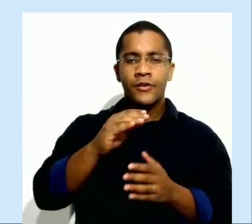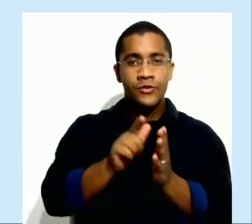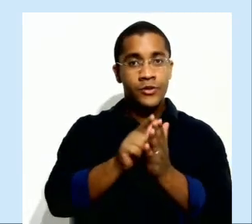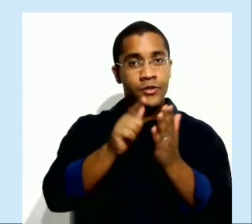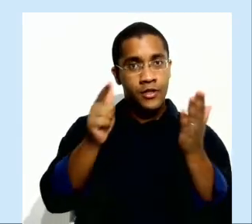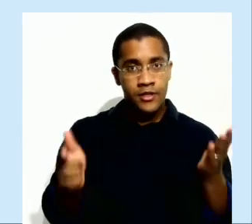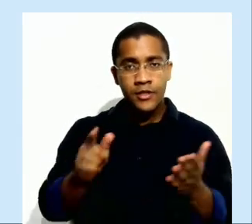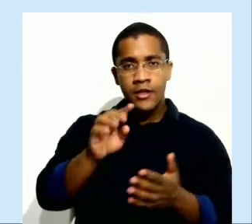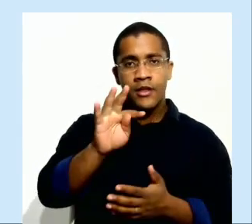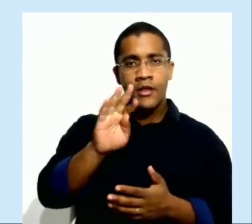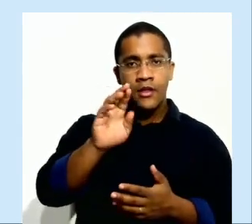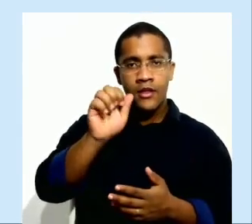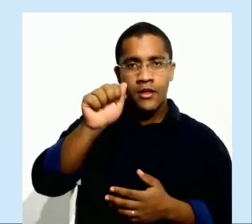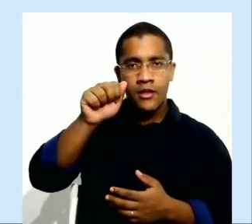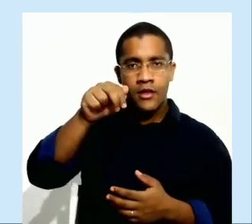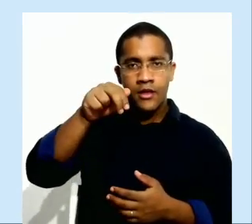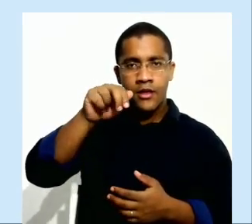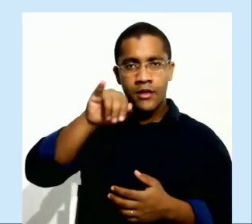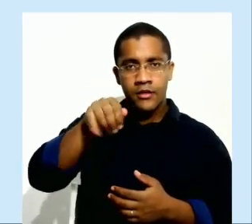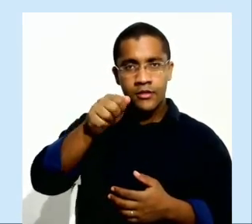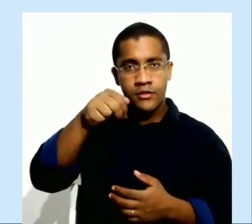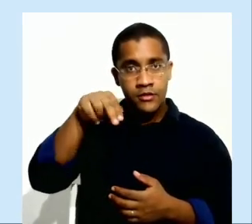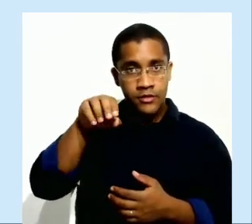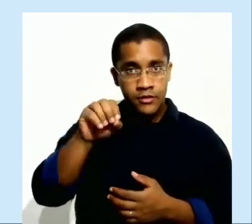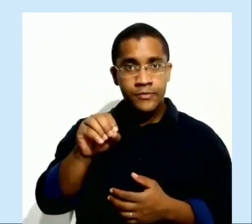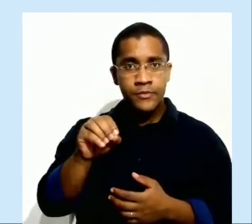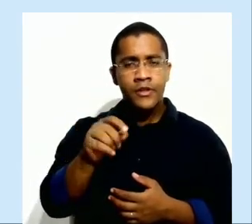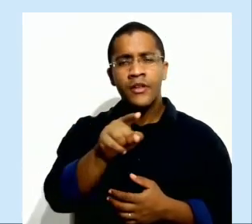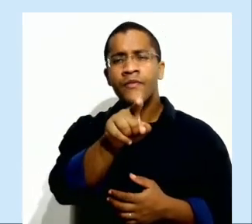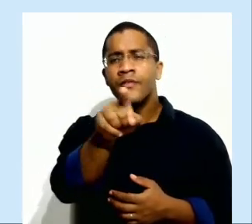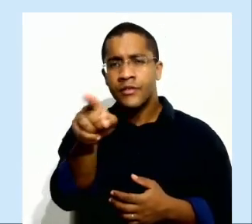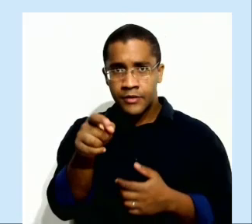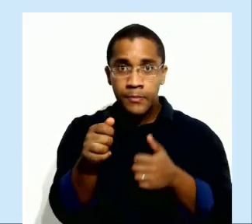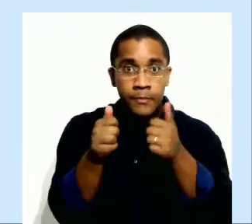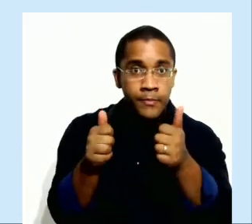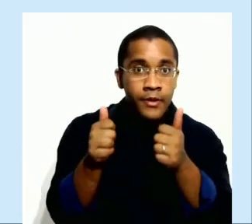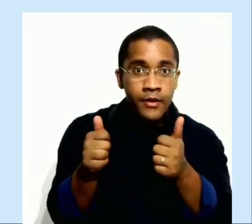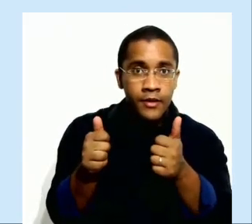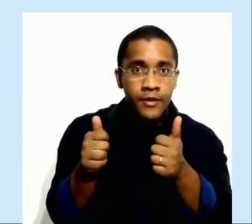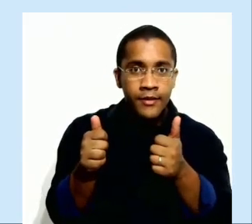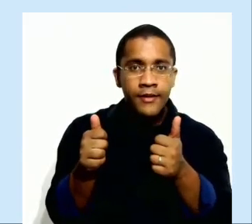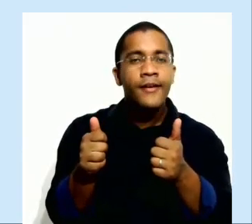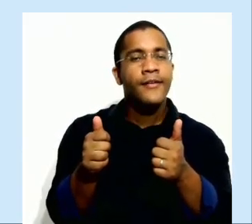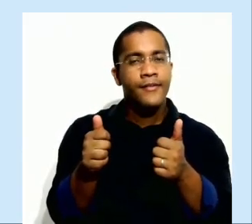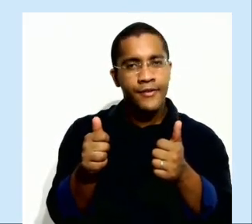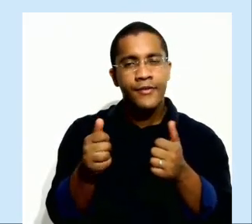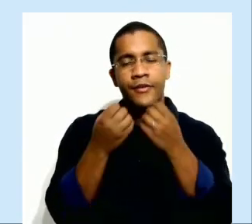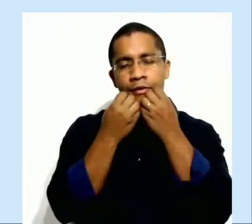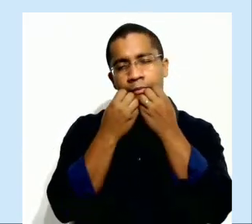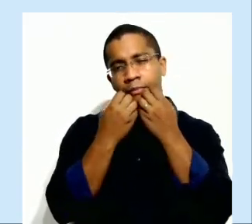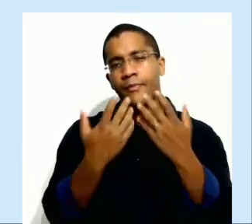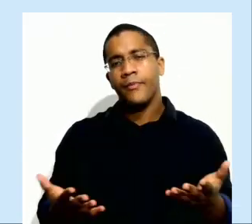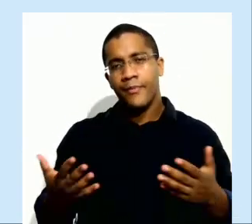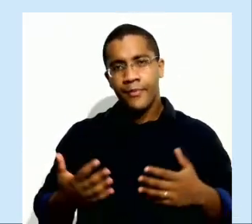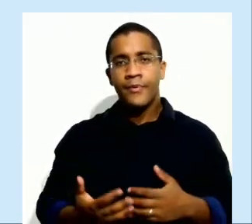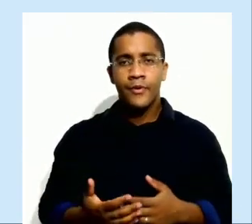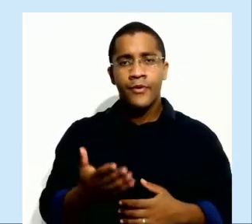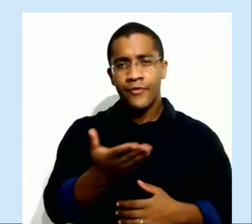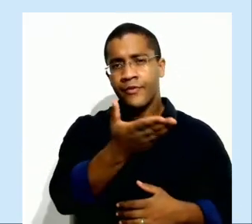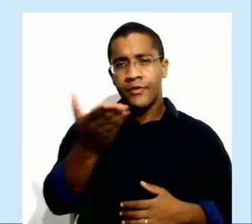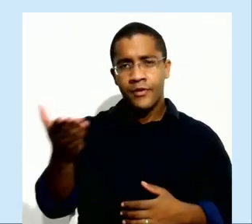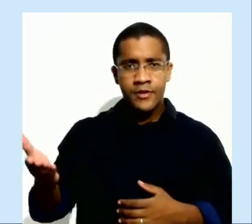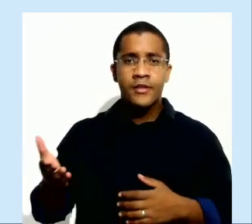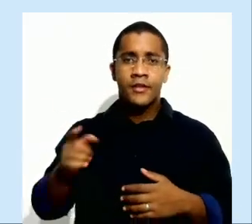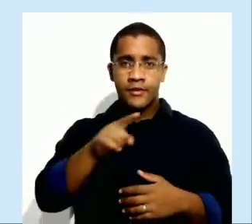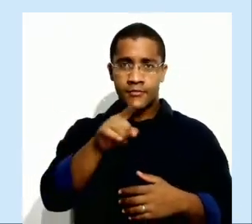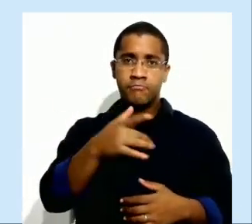Trajano Chacon. Então, como vão vocês? Eu espero que todos estejam bem, todos